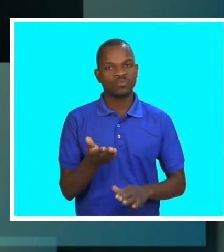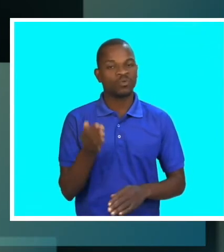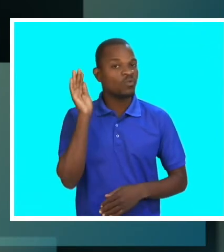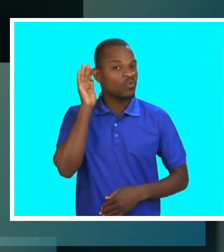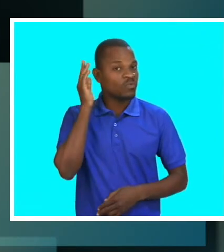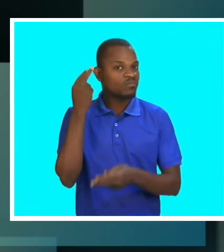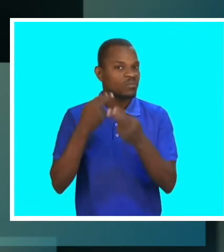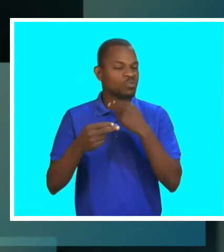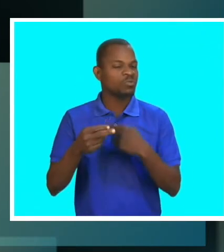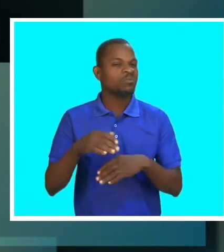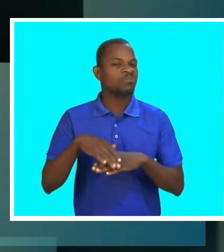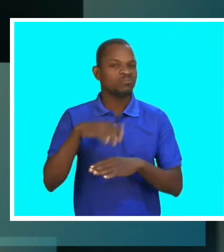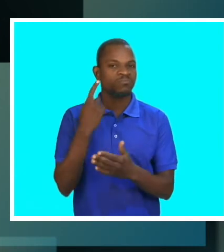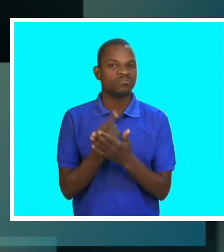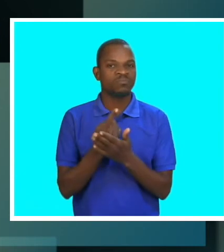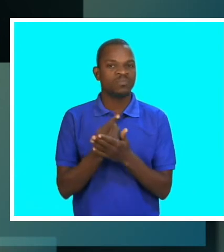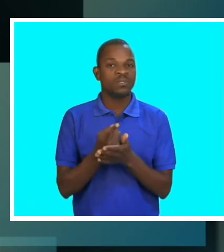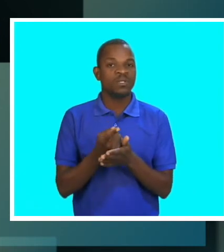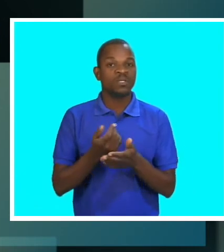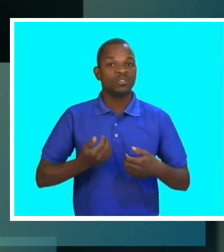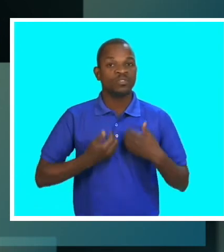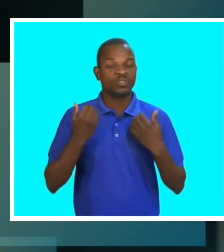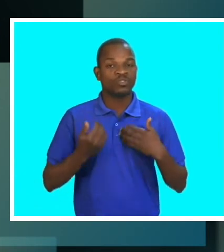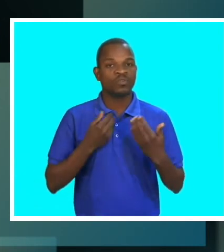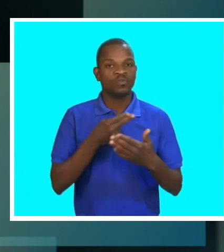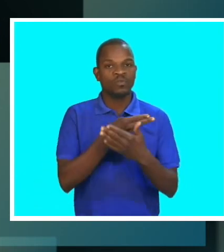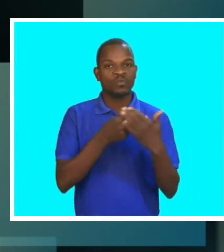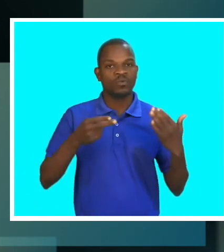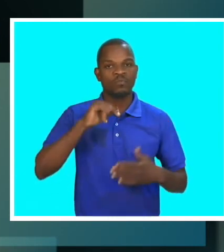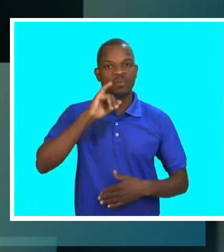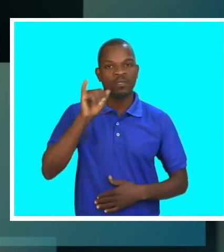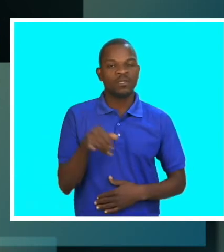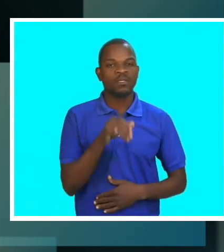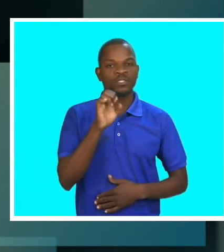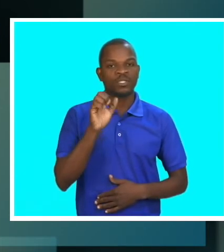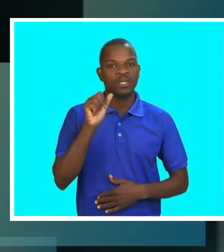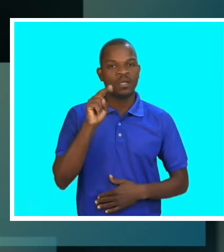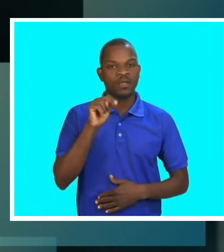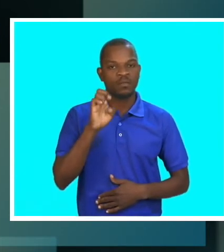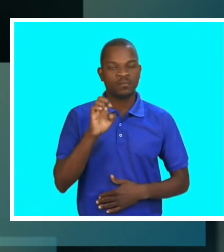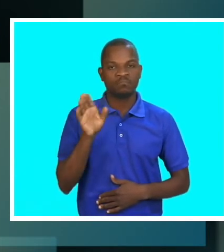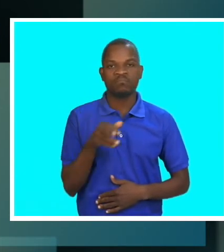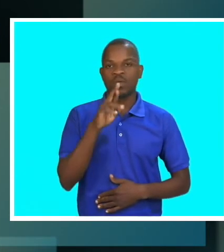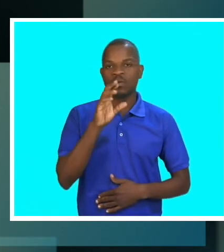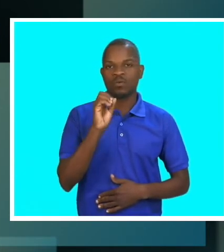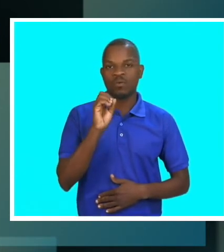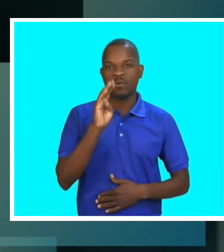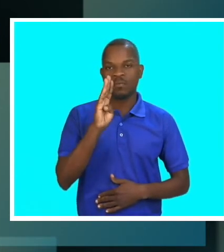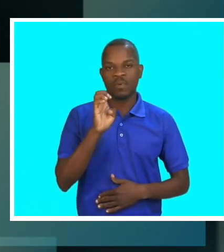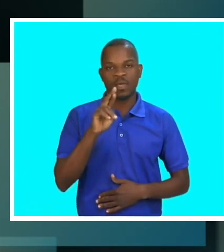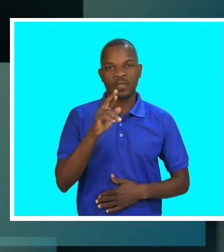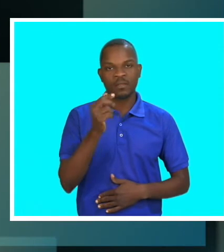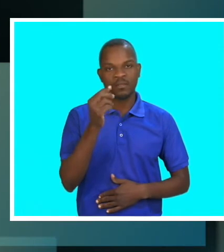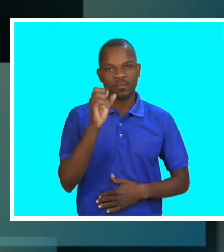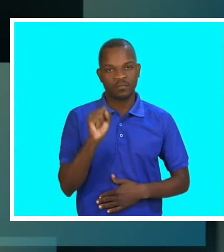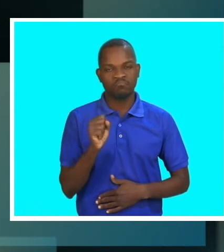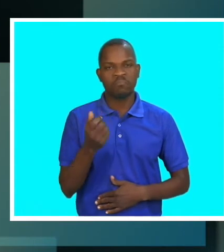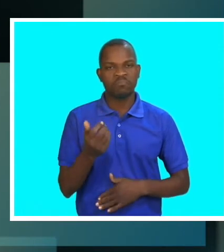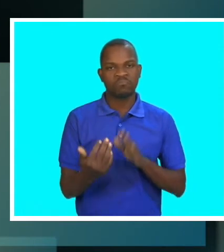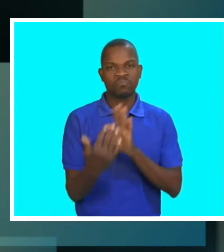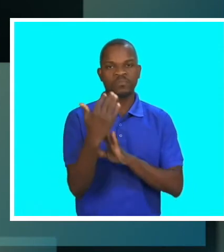interessante da jurista Jeanne Roberts que ela vai nos contar o seu dia a dia